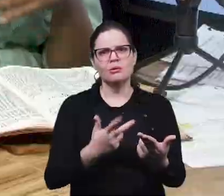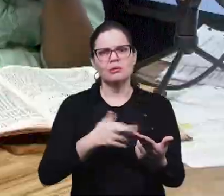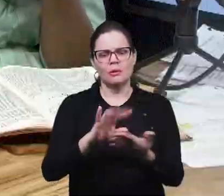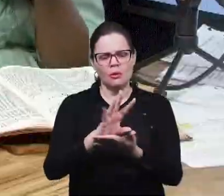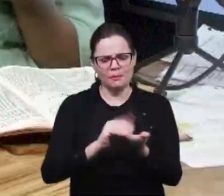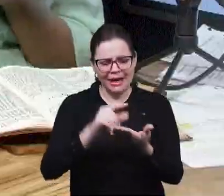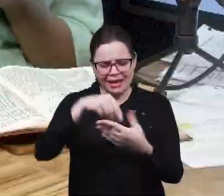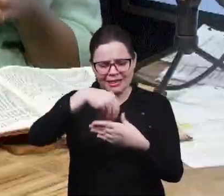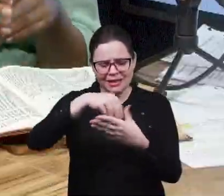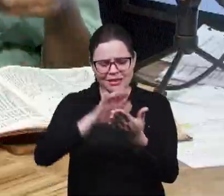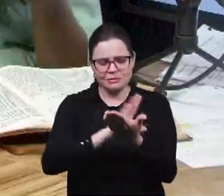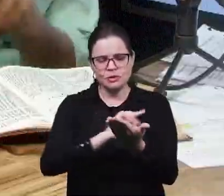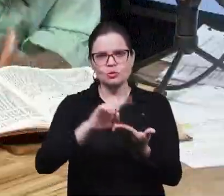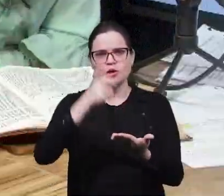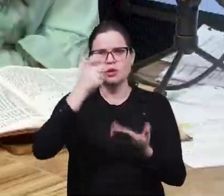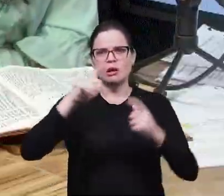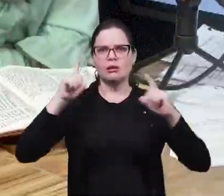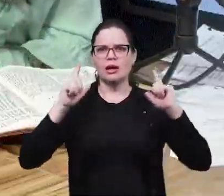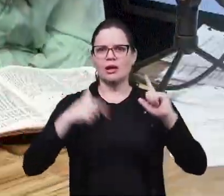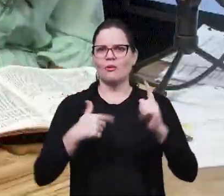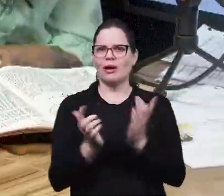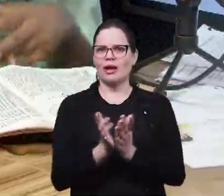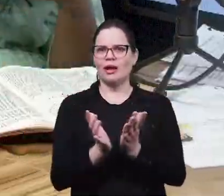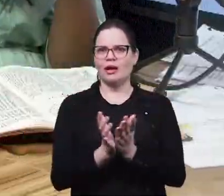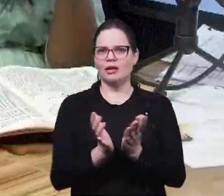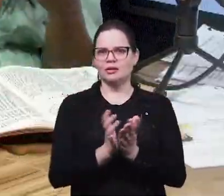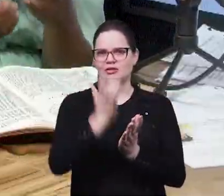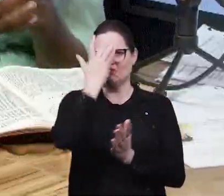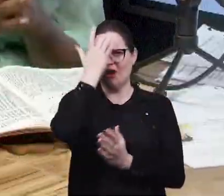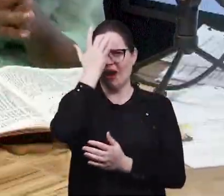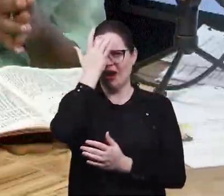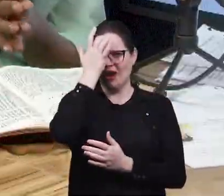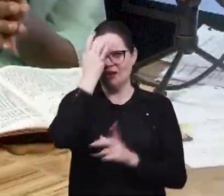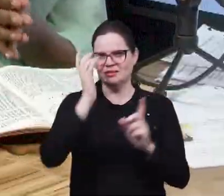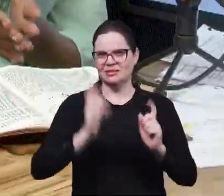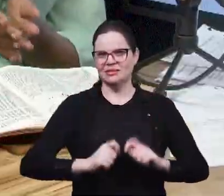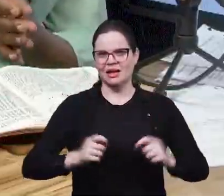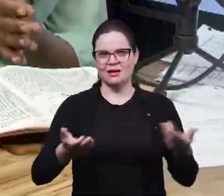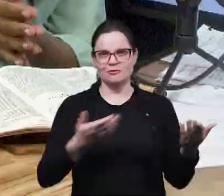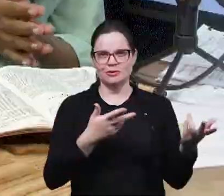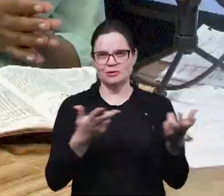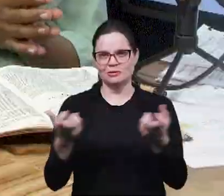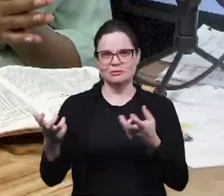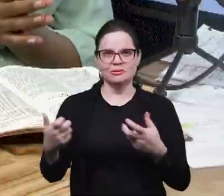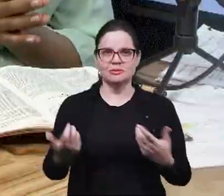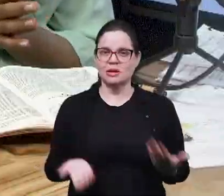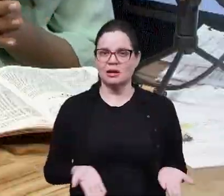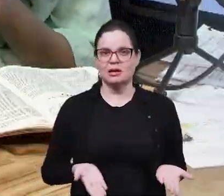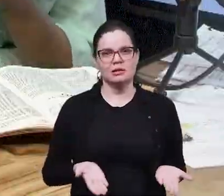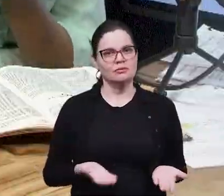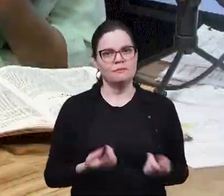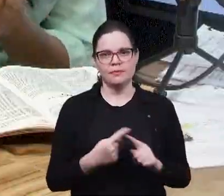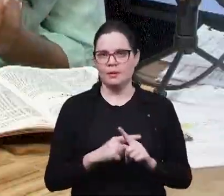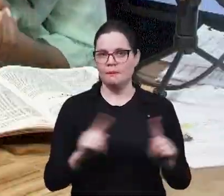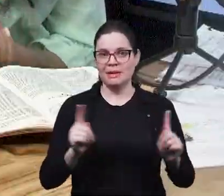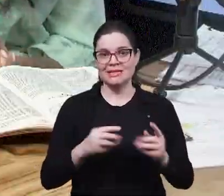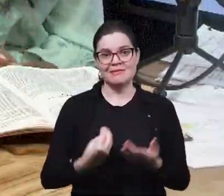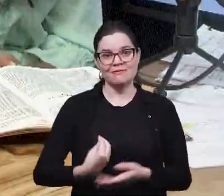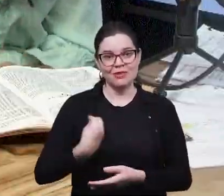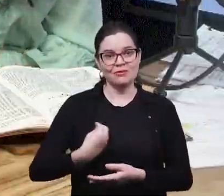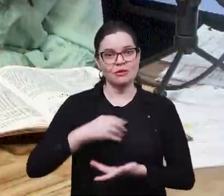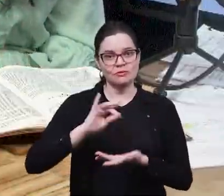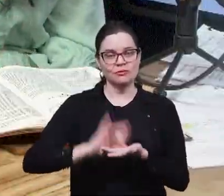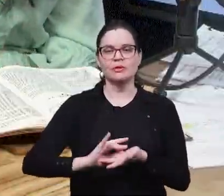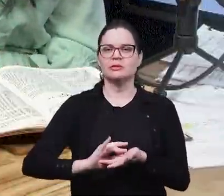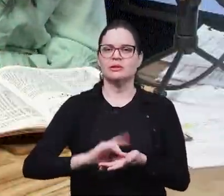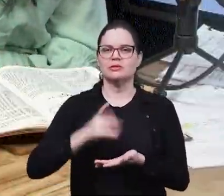dizer que somos cristãos, que somos crentes, por uma moda, né, que se vê hoje aí fora, mas sim por viver, né?